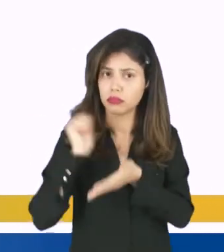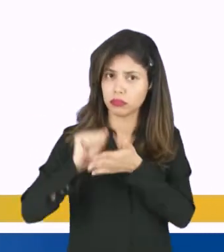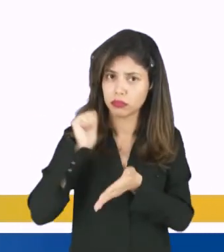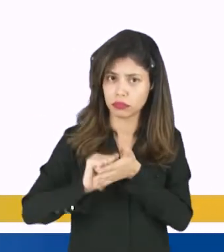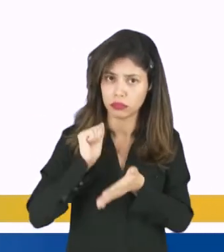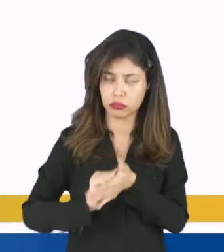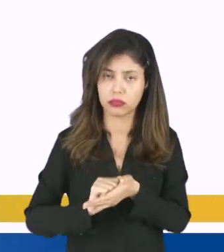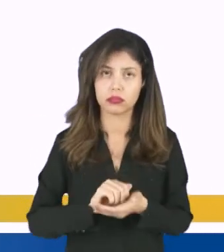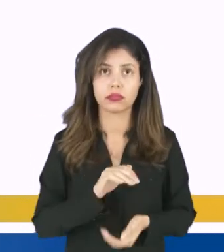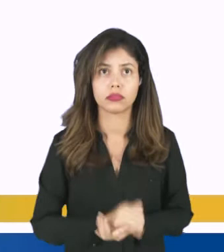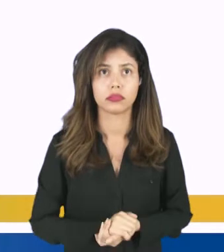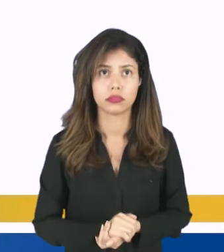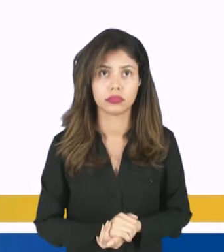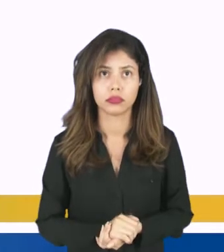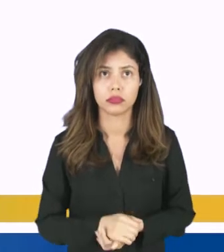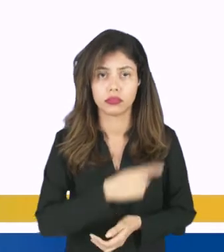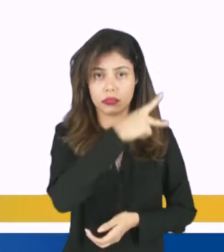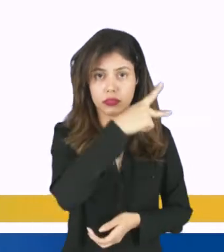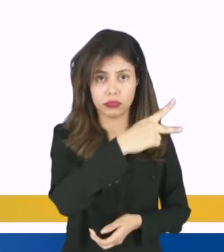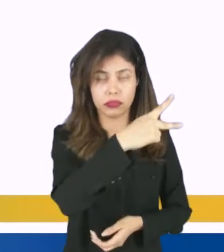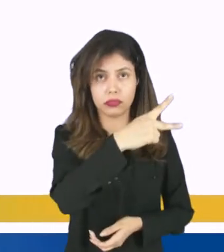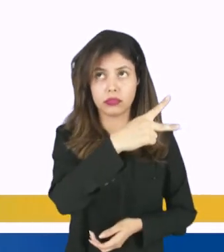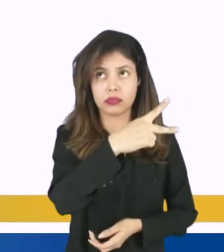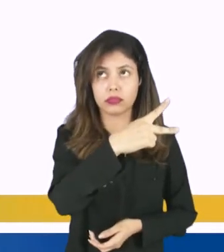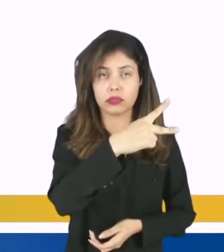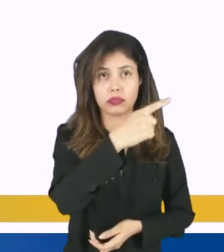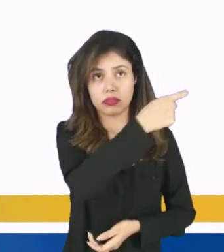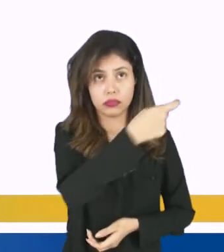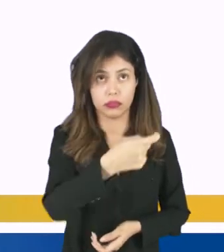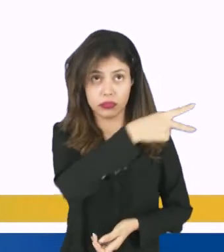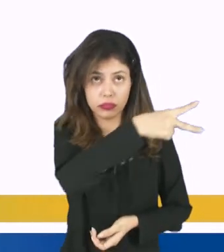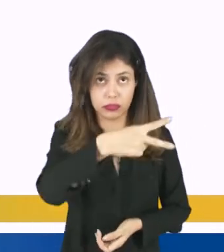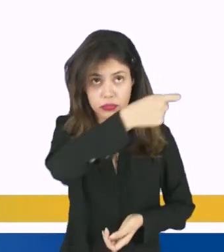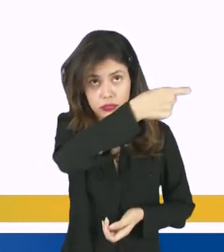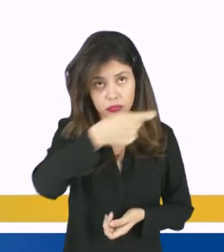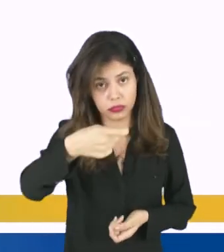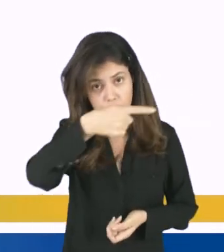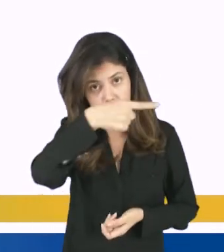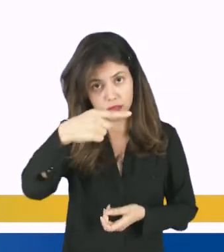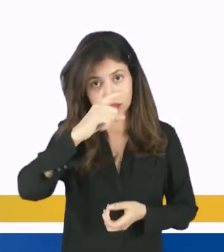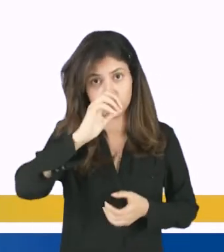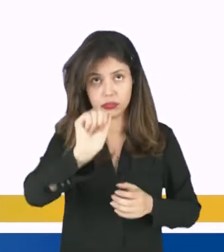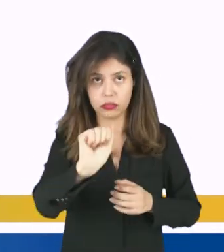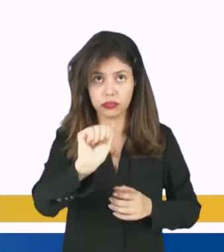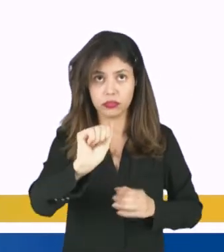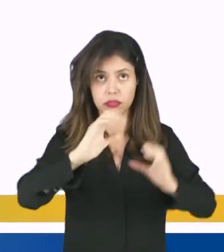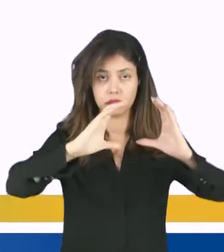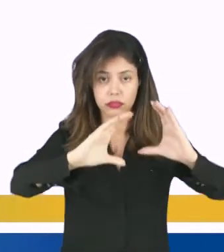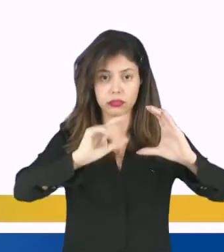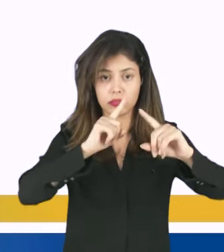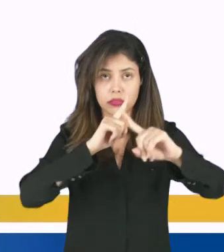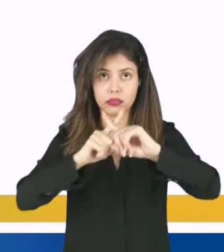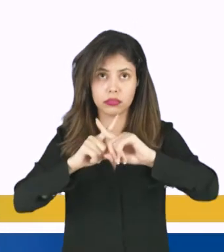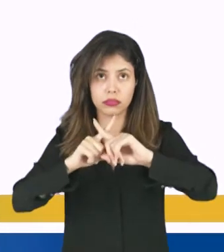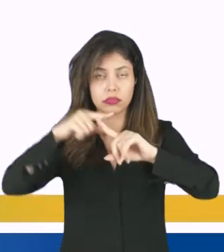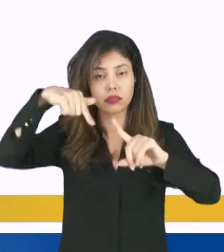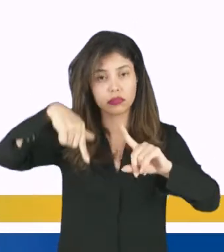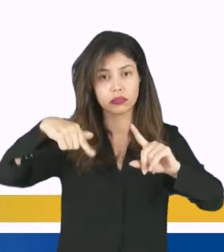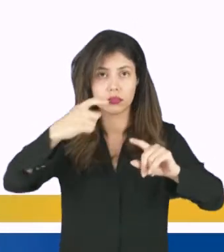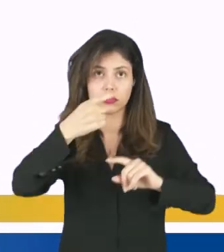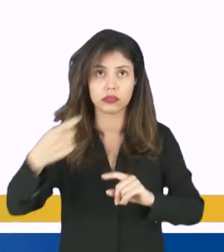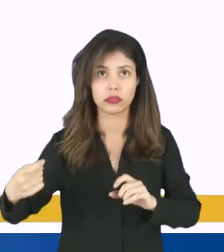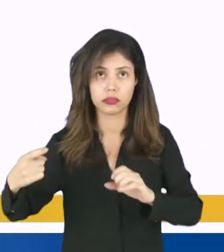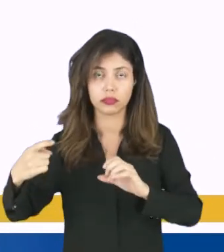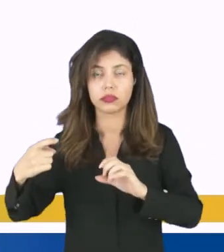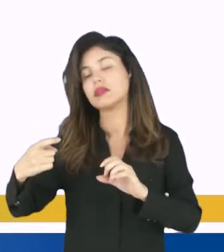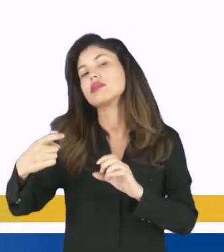r. Essa é a identidade. Então perceba que aonde tinha o valor x, eu substituí por a. E esse